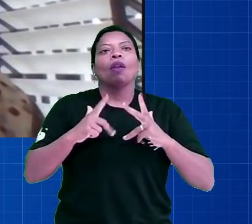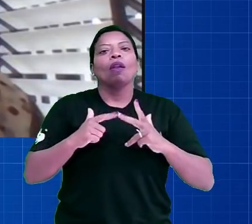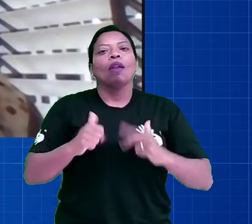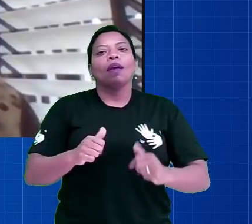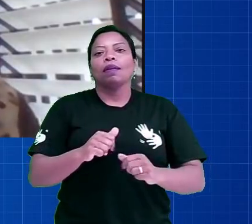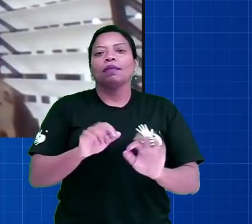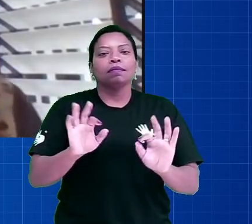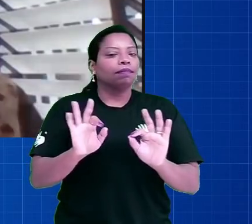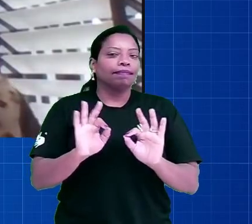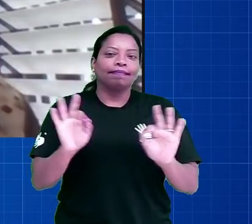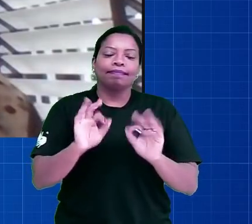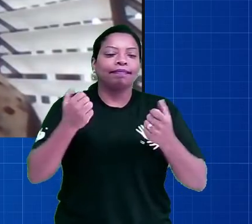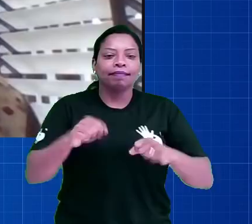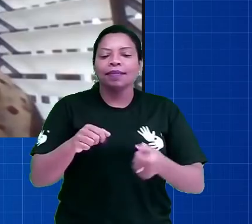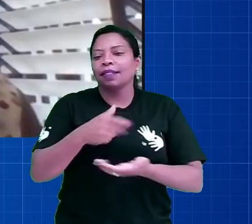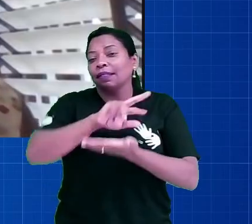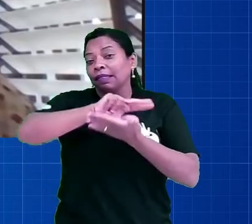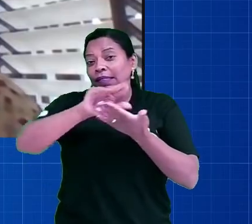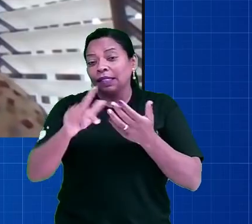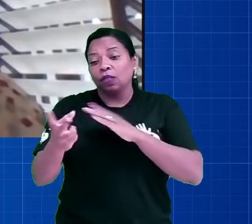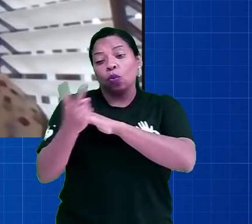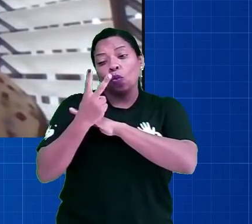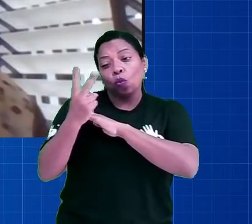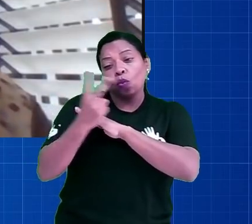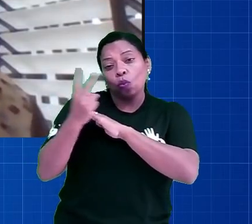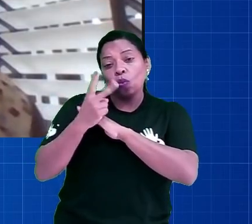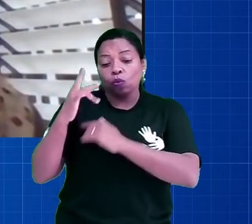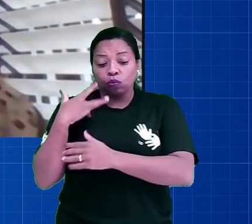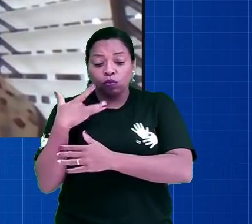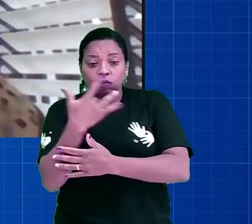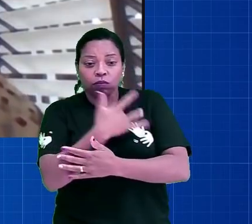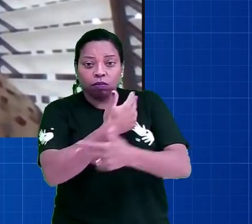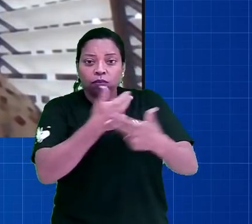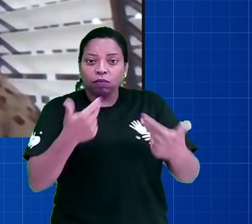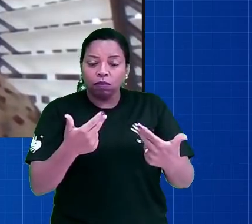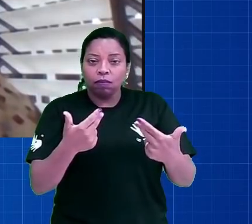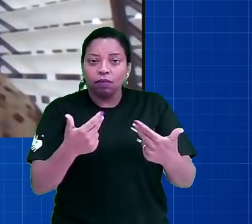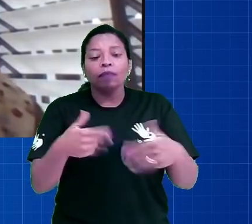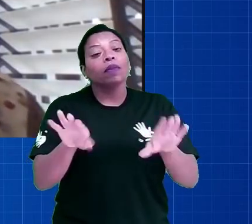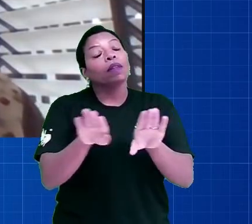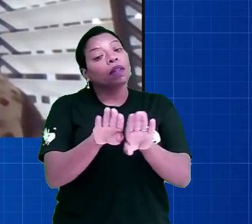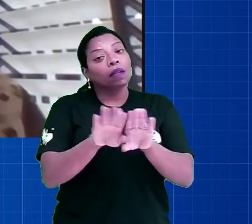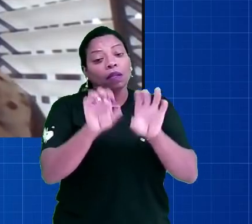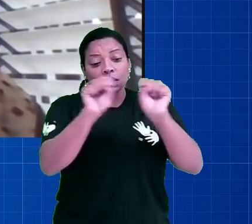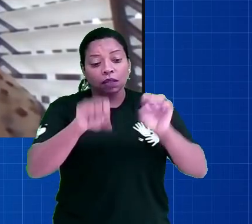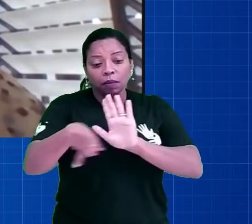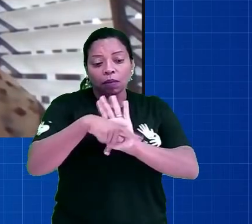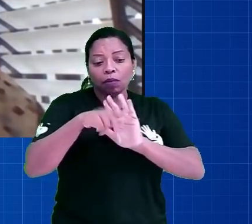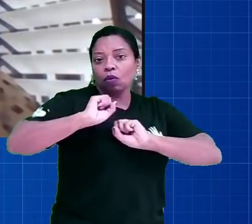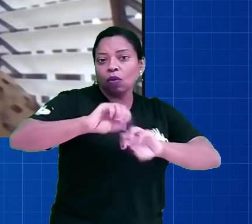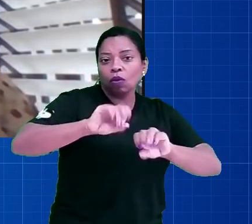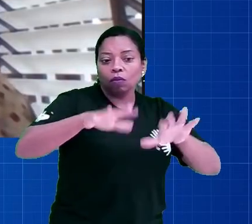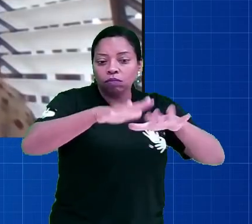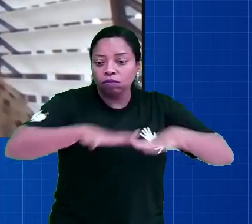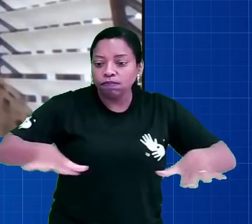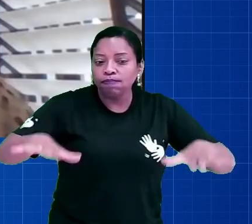caminhos. A gente precisa olhar para a gente de muitas formas. Isso não é diferente com o nosso sistema educacional. Isso não é diferente se a gente olhar para o